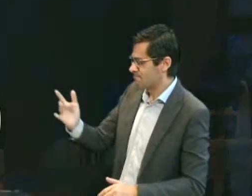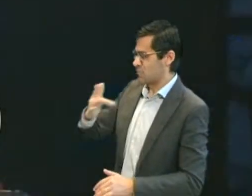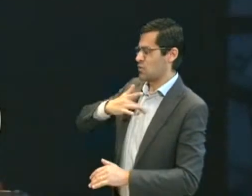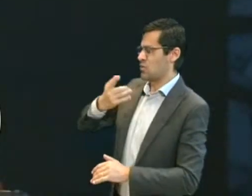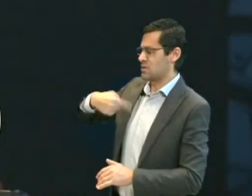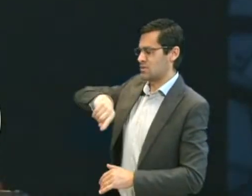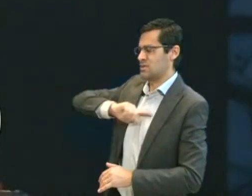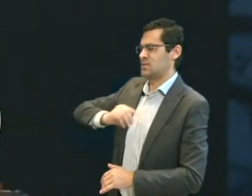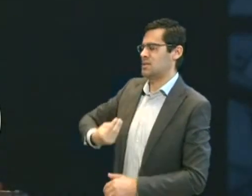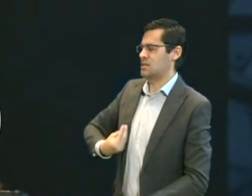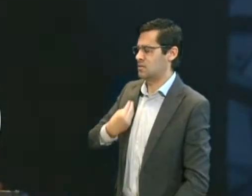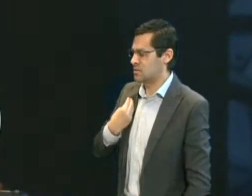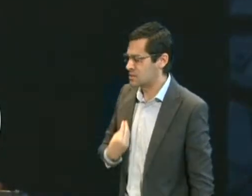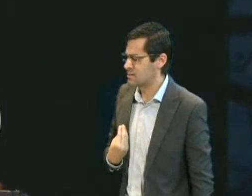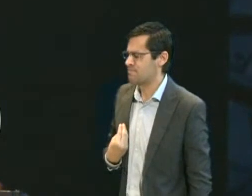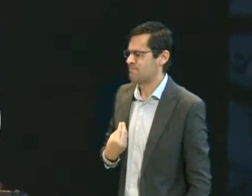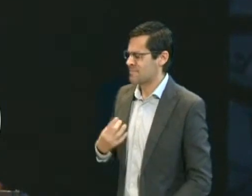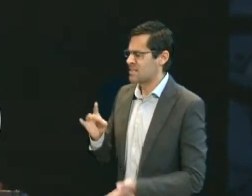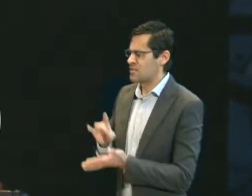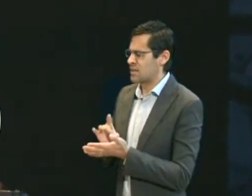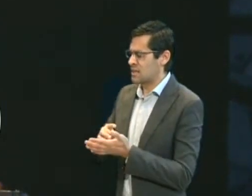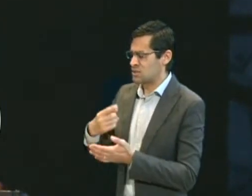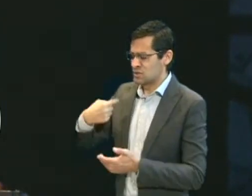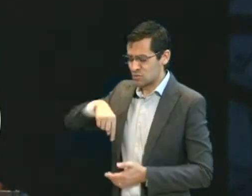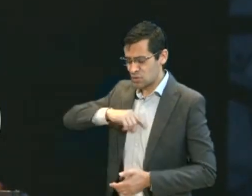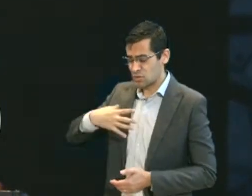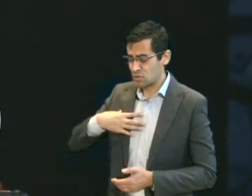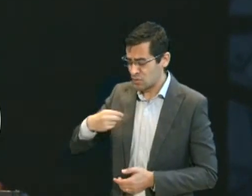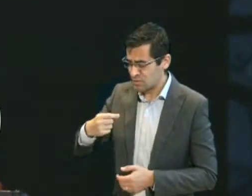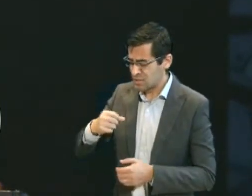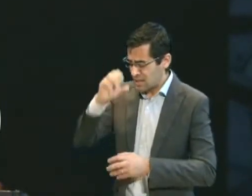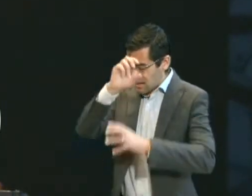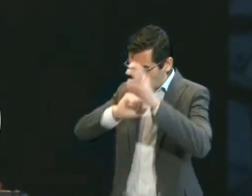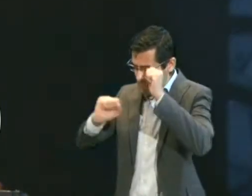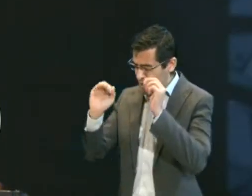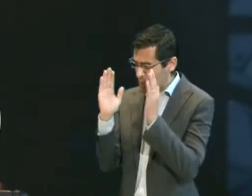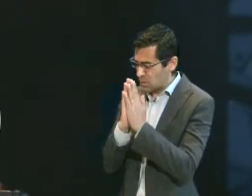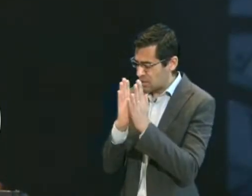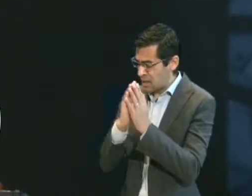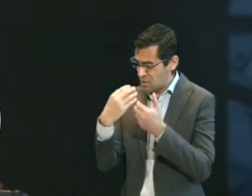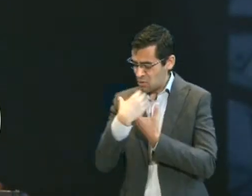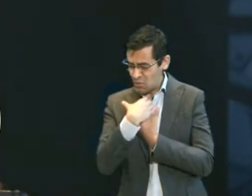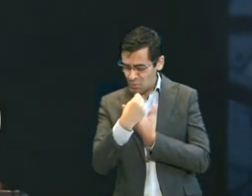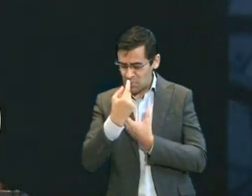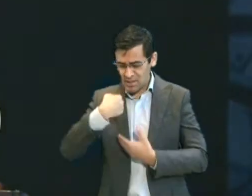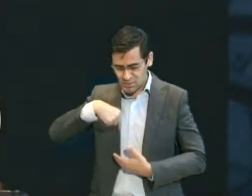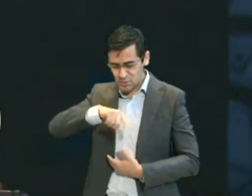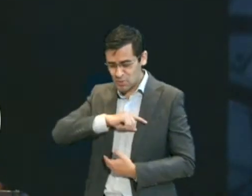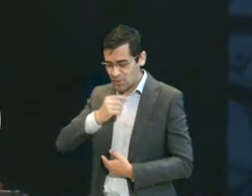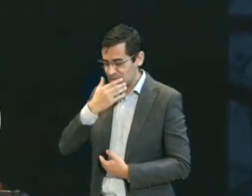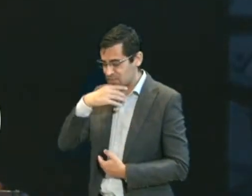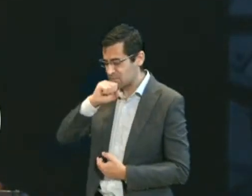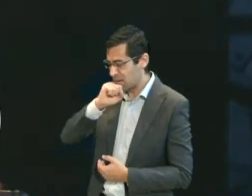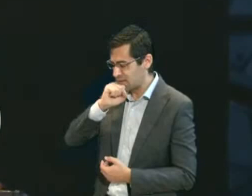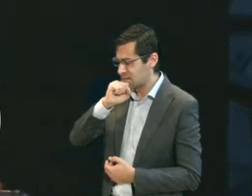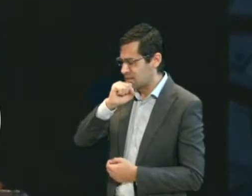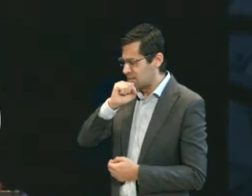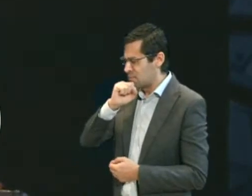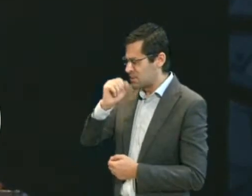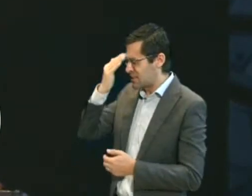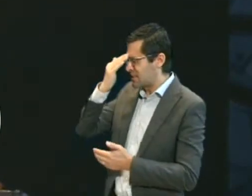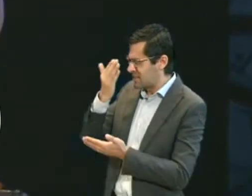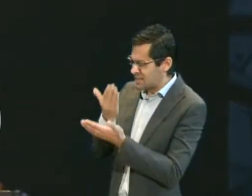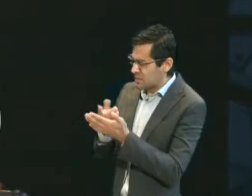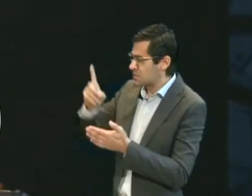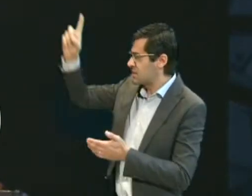vidas. Que os nossos filhos possam aprender a orar porque nós orávamos. Pai, que eles possam lembrar e crer que Deus fala, porque nós